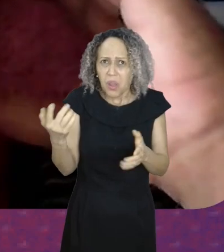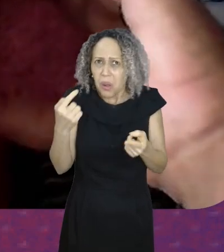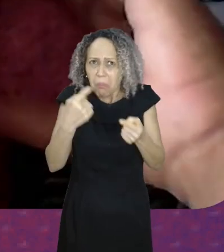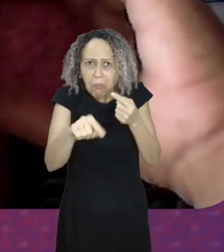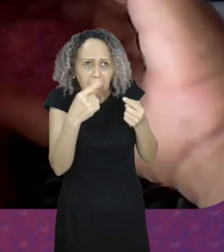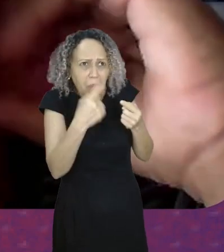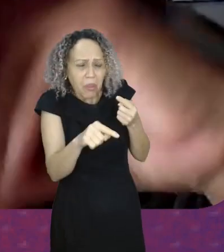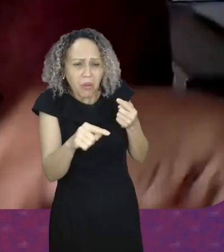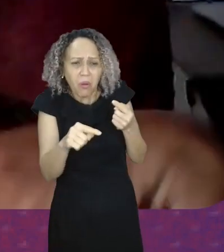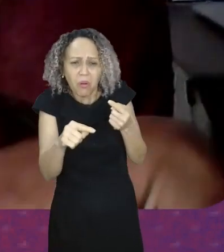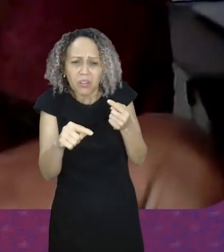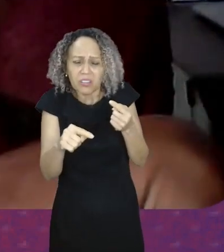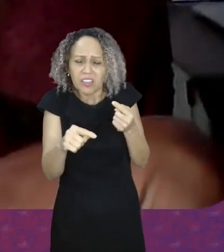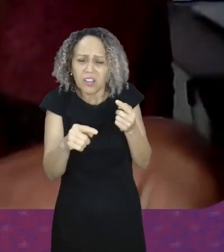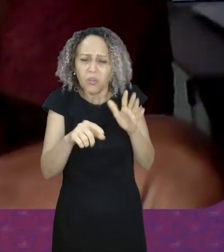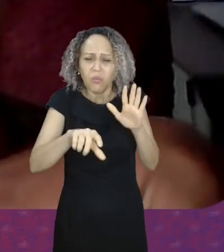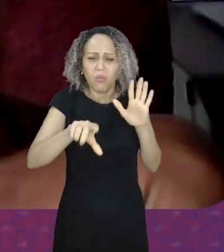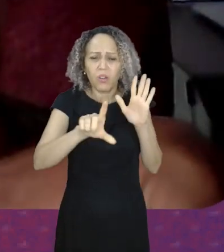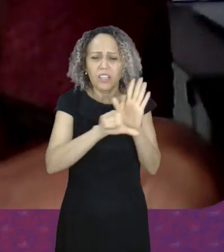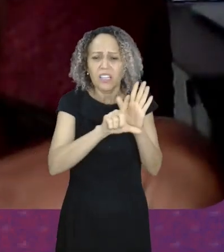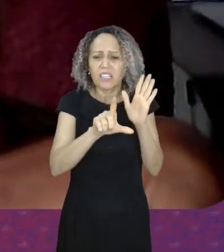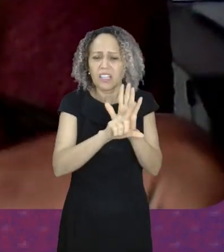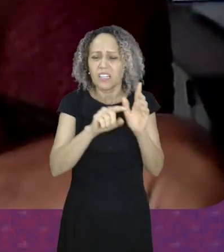afirmativas costumam